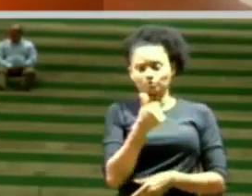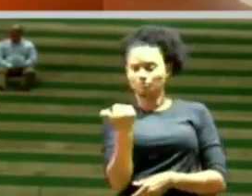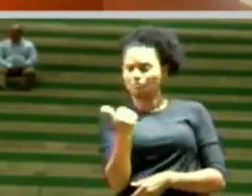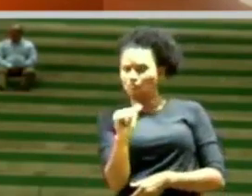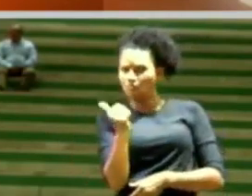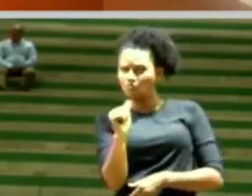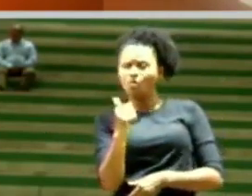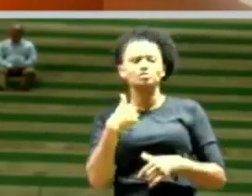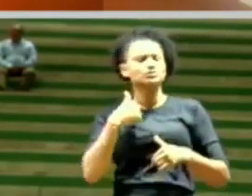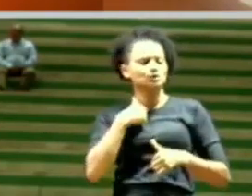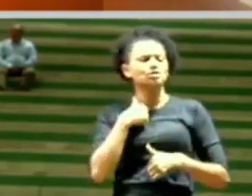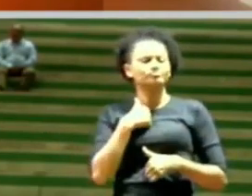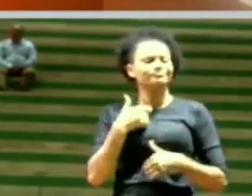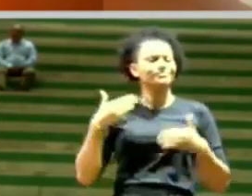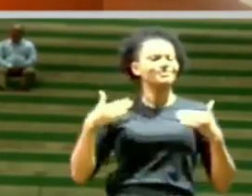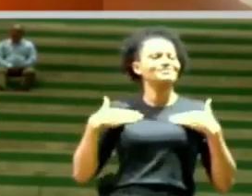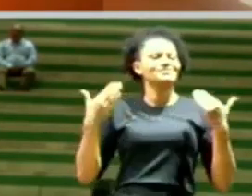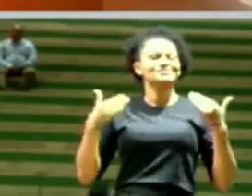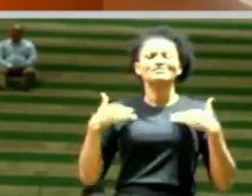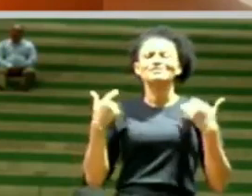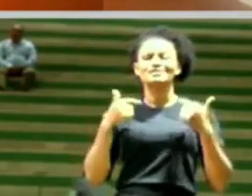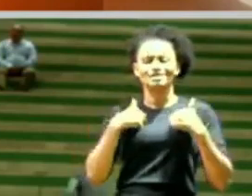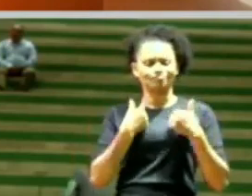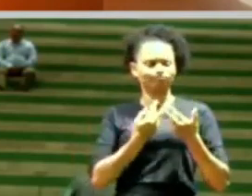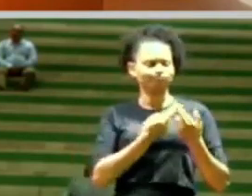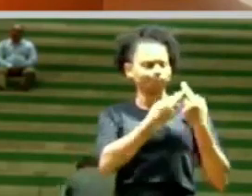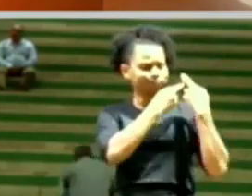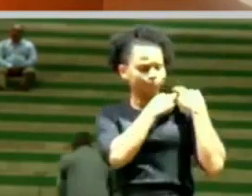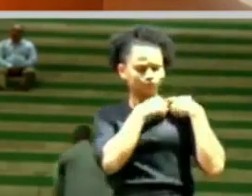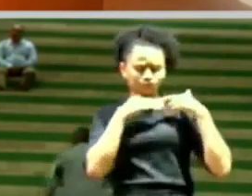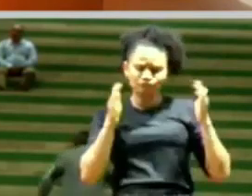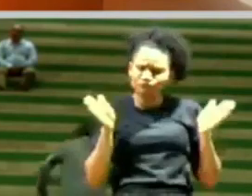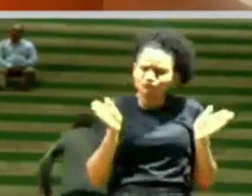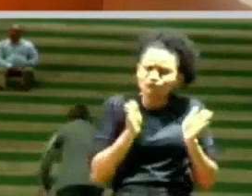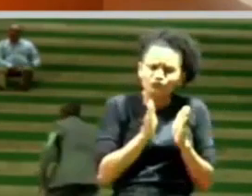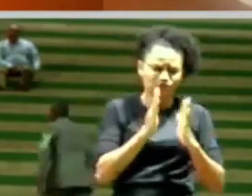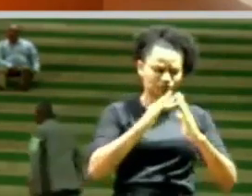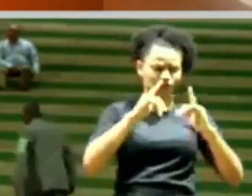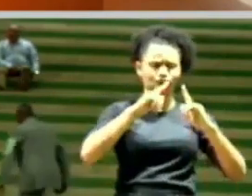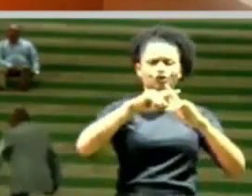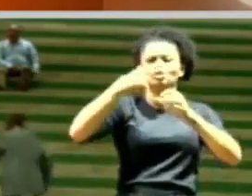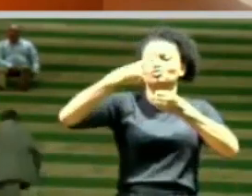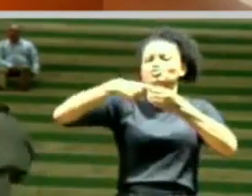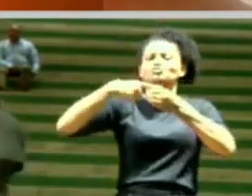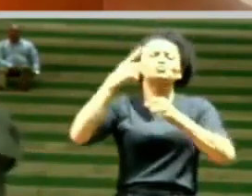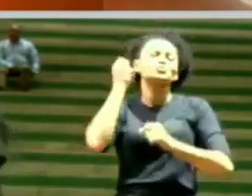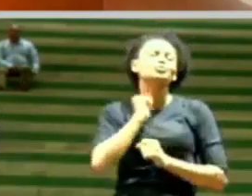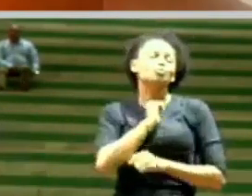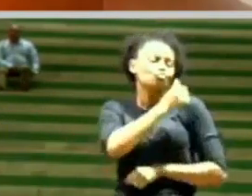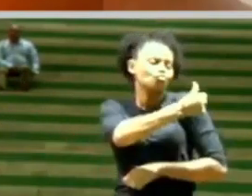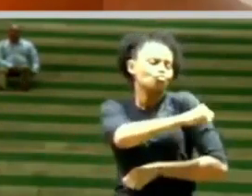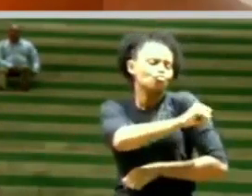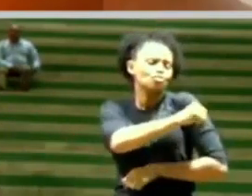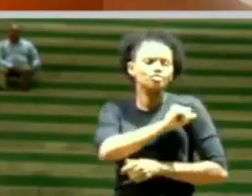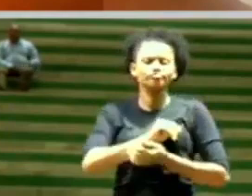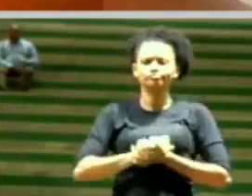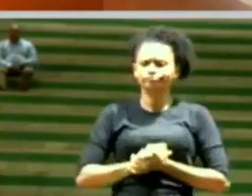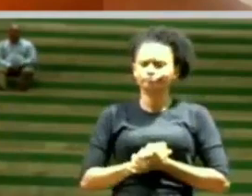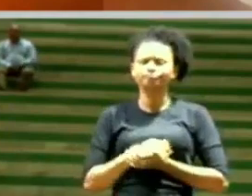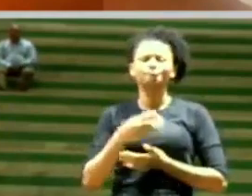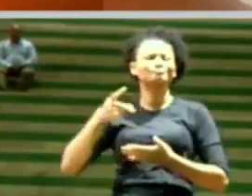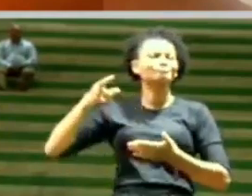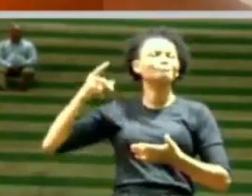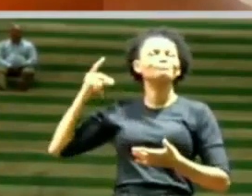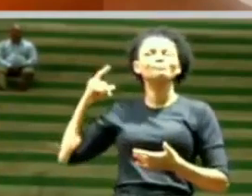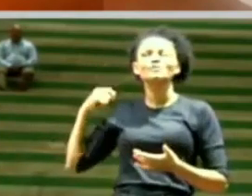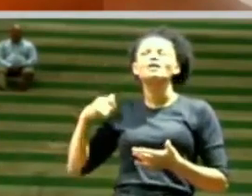eu tive a alegria de dirigir uma pequena congregação no interior do Rio de Janeiro. E naquela época eu